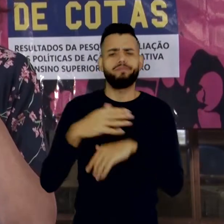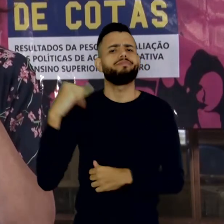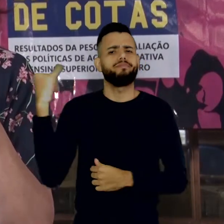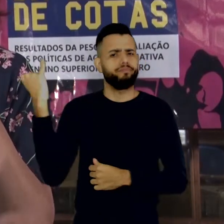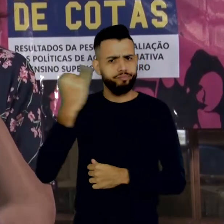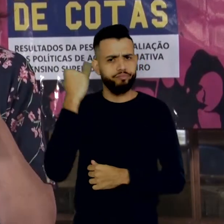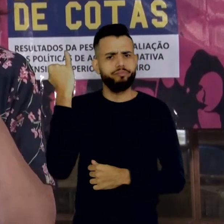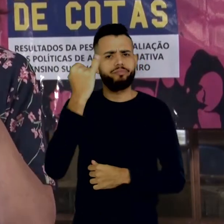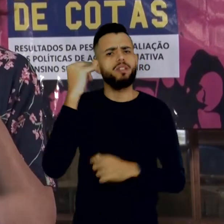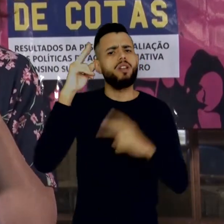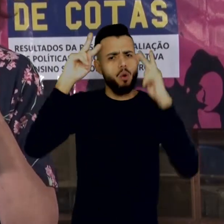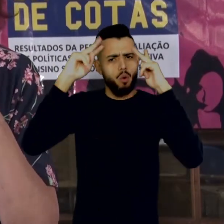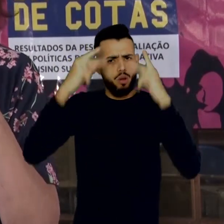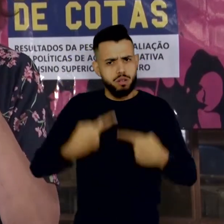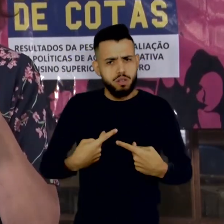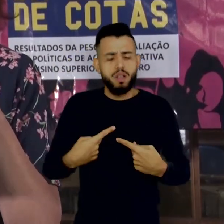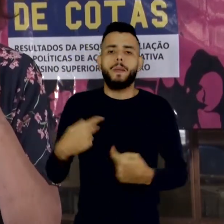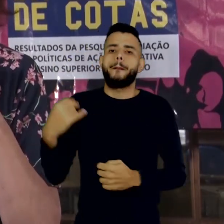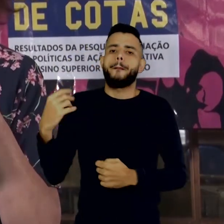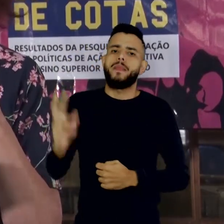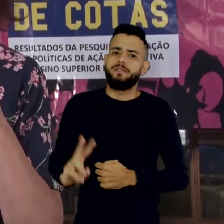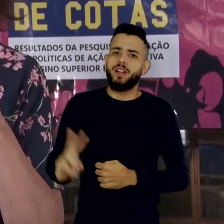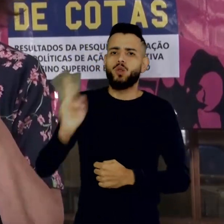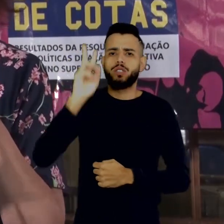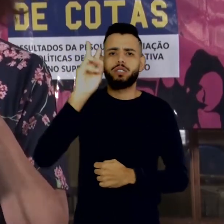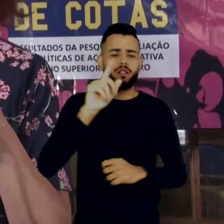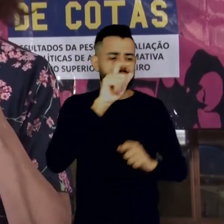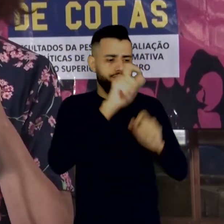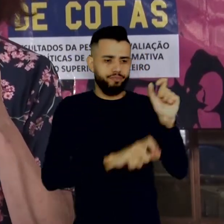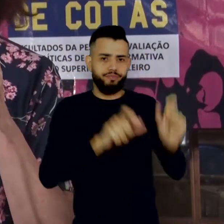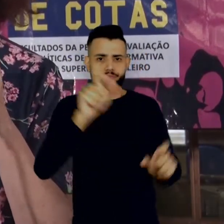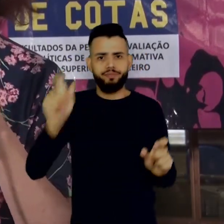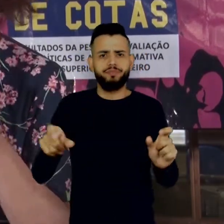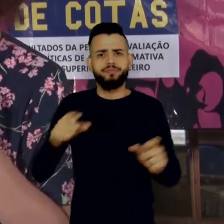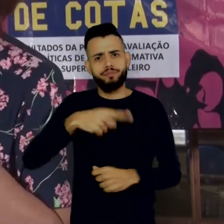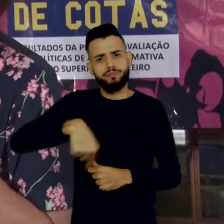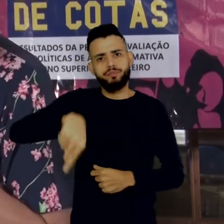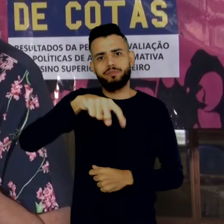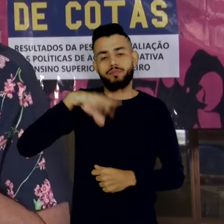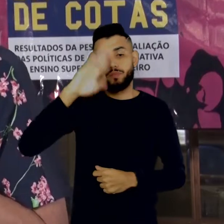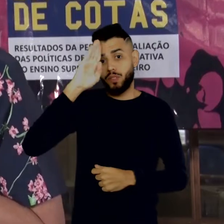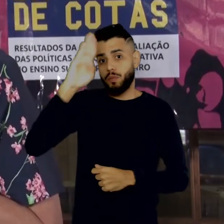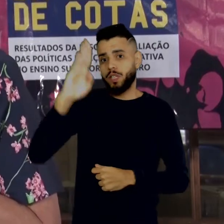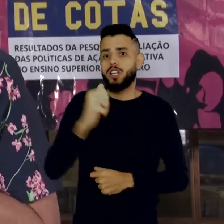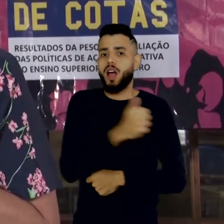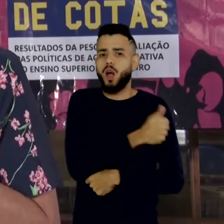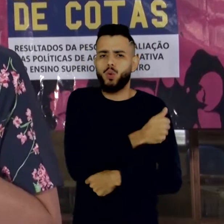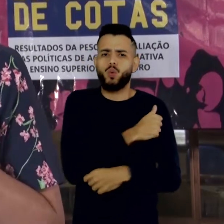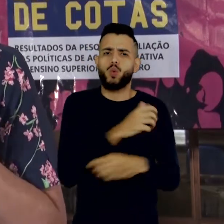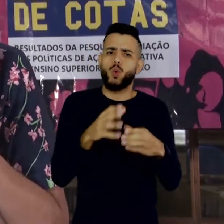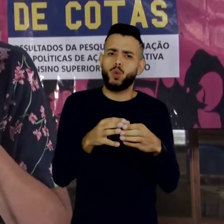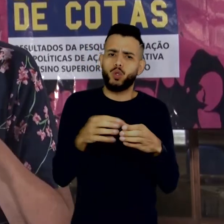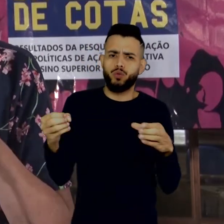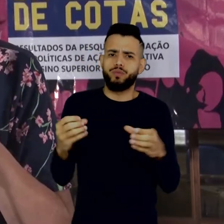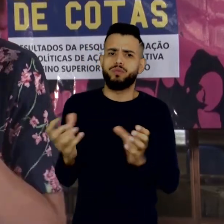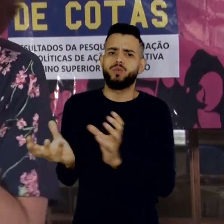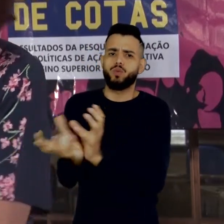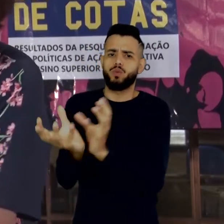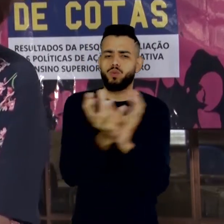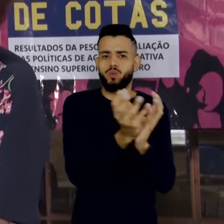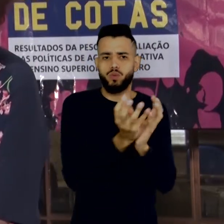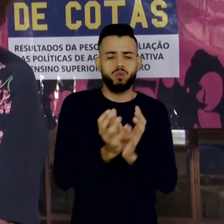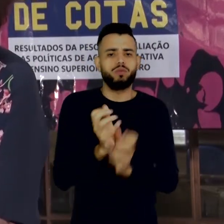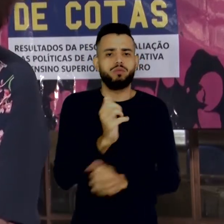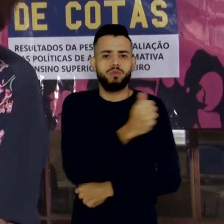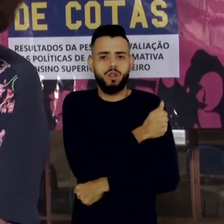para reconhecer e valorizar as vozes dos sujeitos, em especial dos estudantes cotistas e dos coletivos